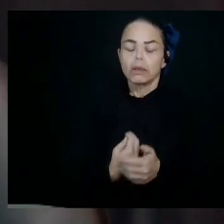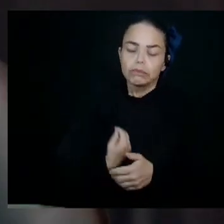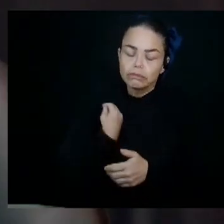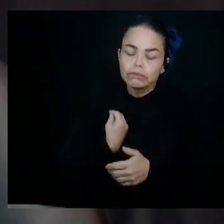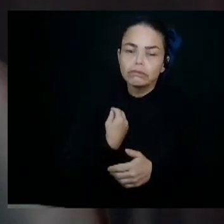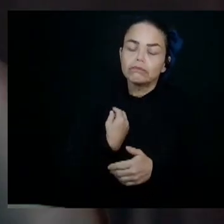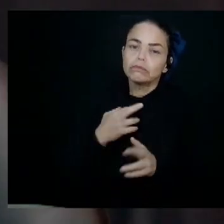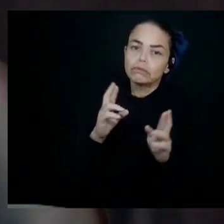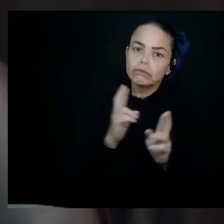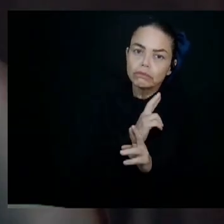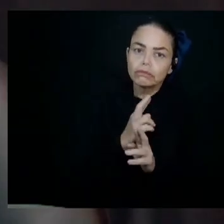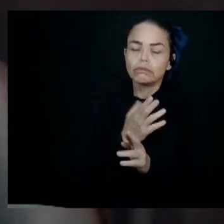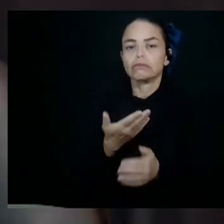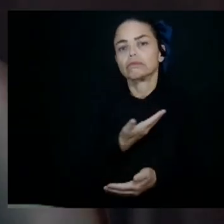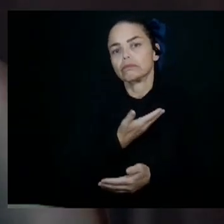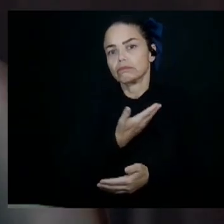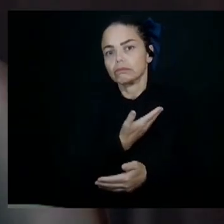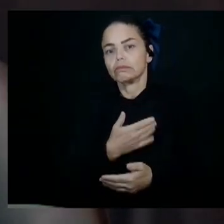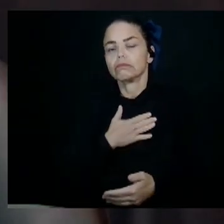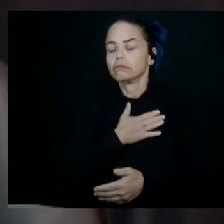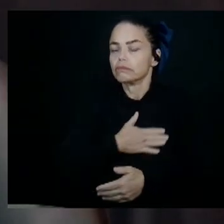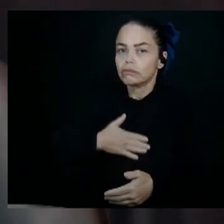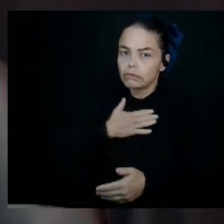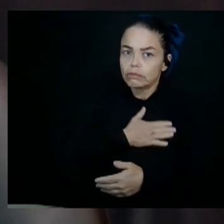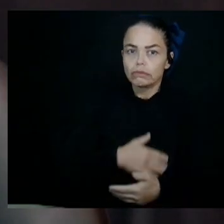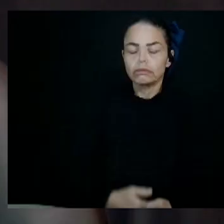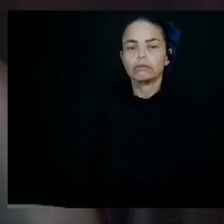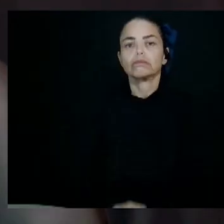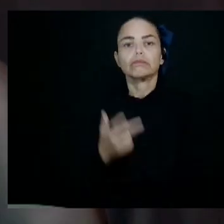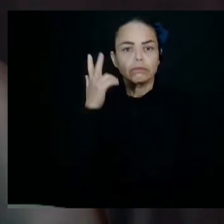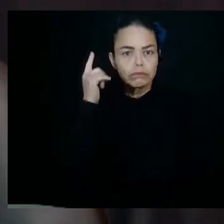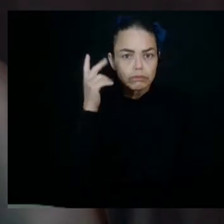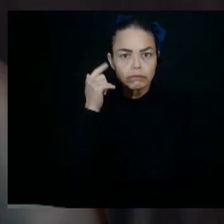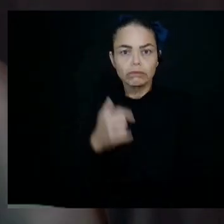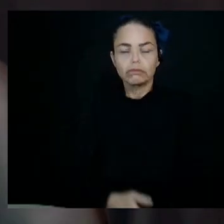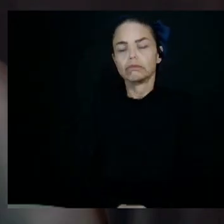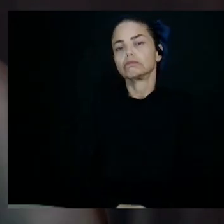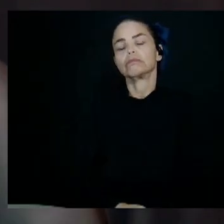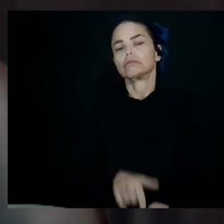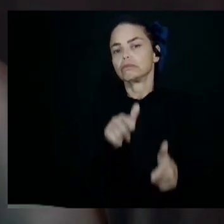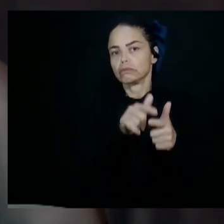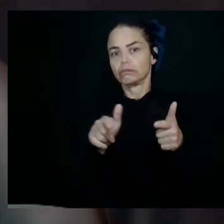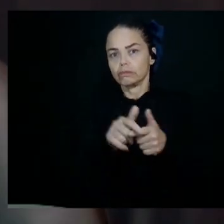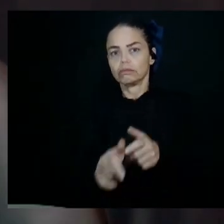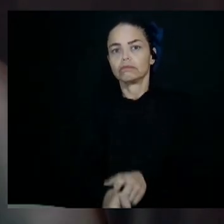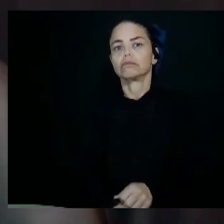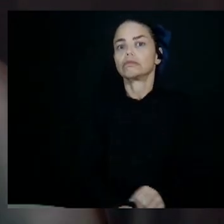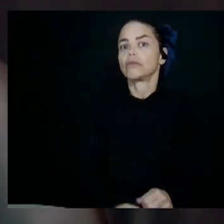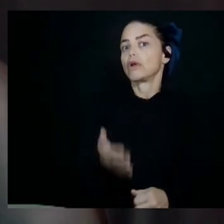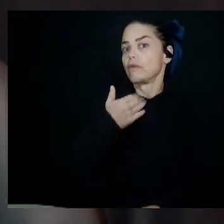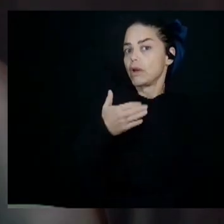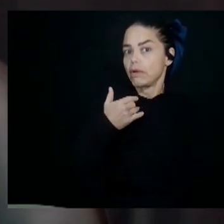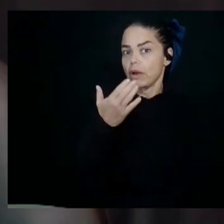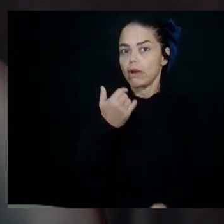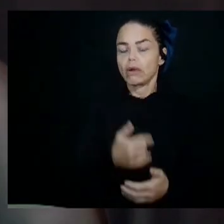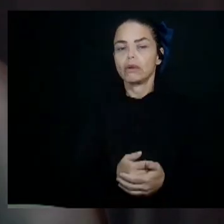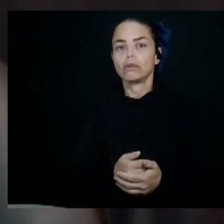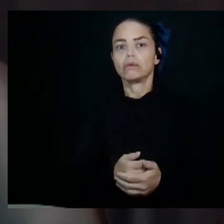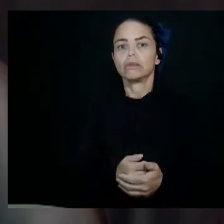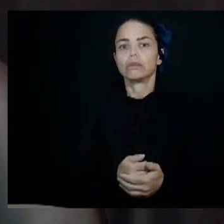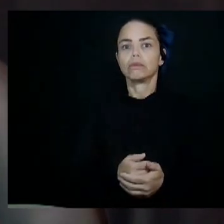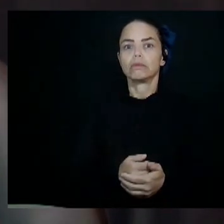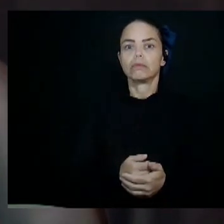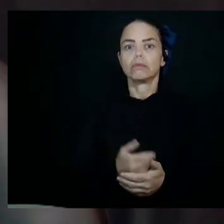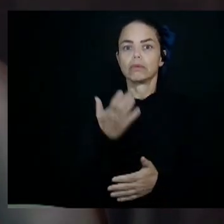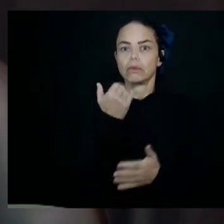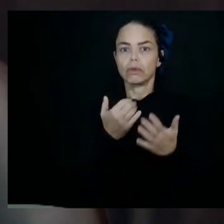Com certeza. É isso que dá prazer. E Então, normalmente, se você fala assim, não tem problema, eu vou levar o meu. E você leva, todo mundo come a comida do vegetariano,